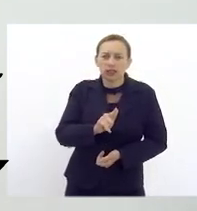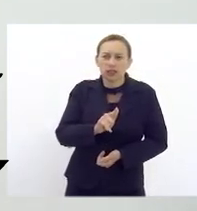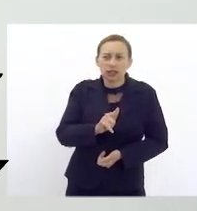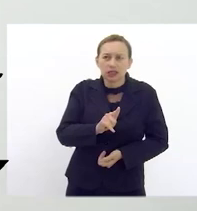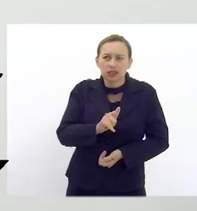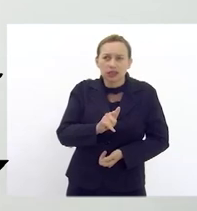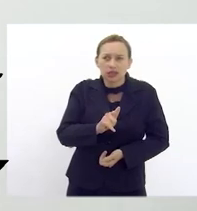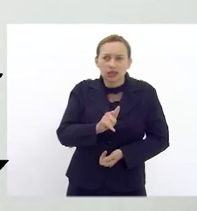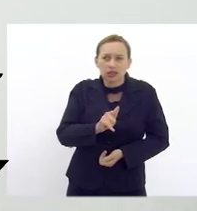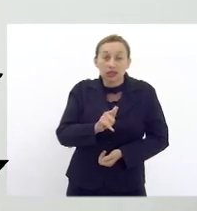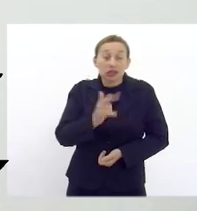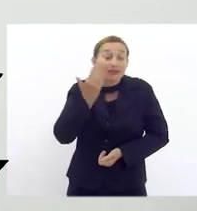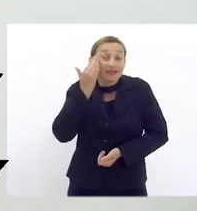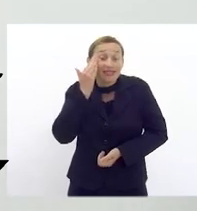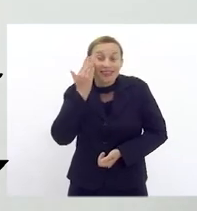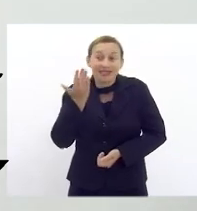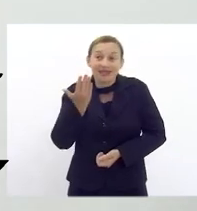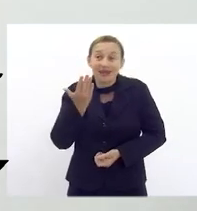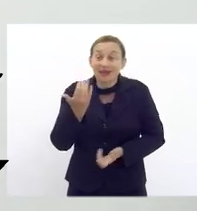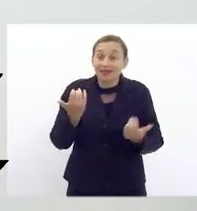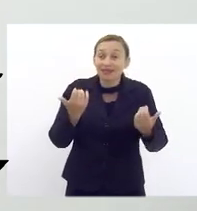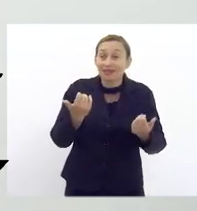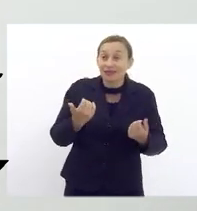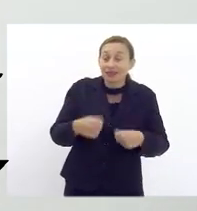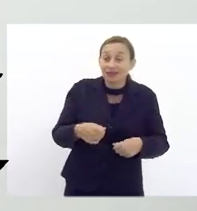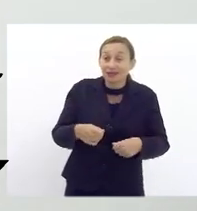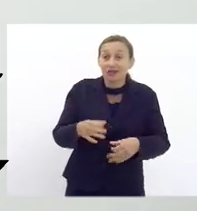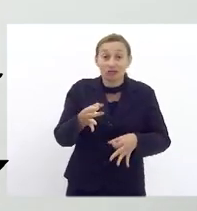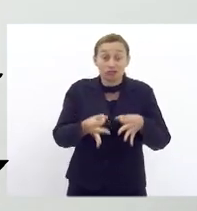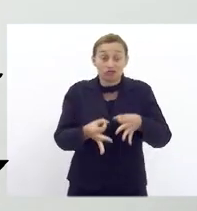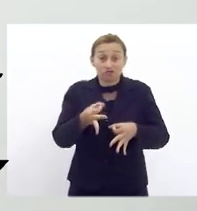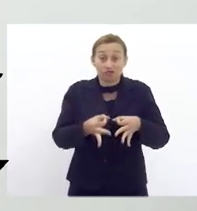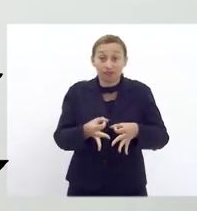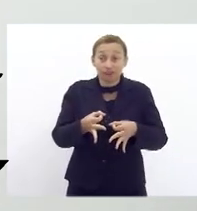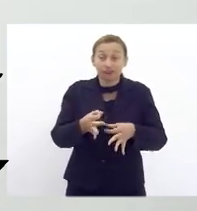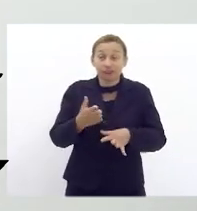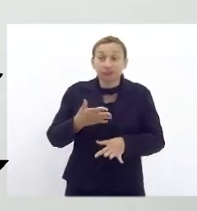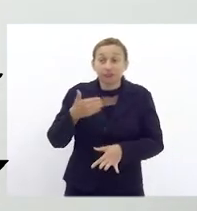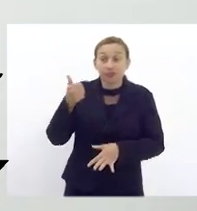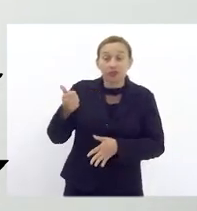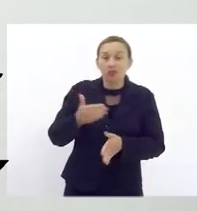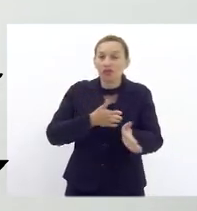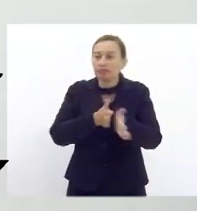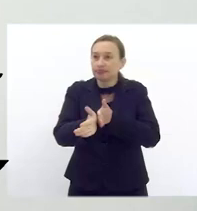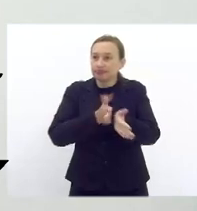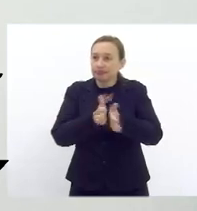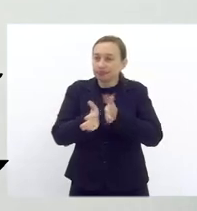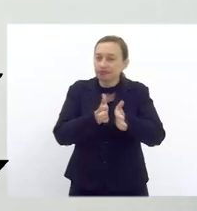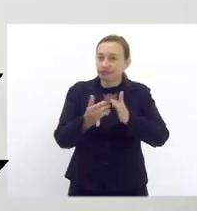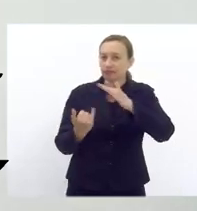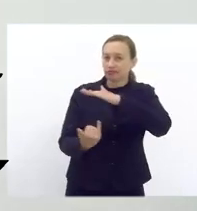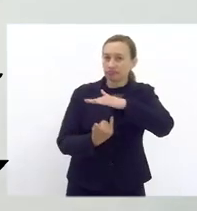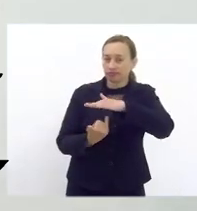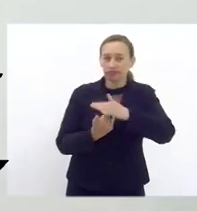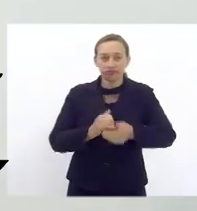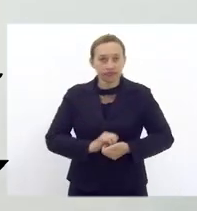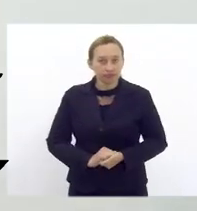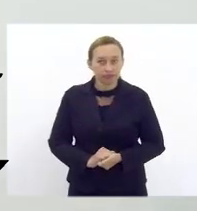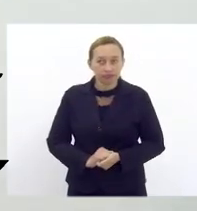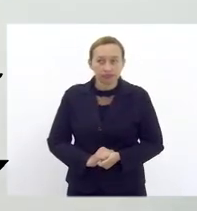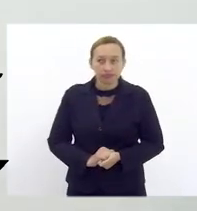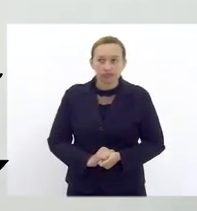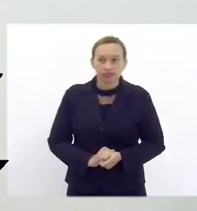complexidade do Judiciário para que ela tenha o melhor acesso dessas instituições